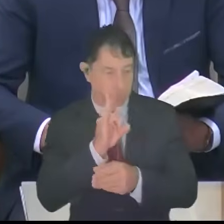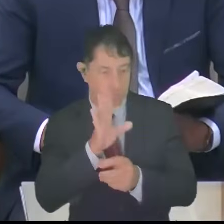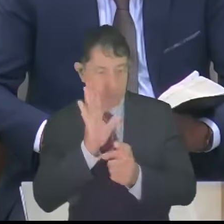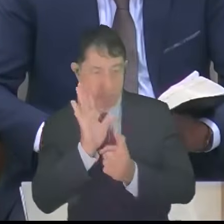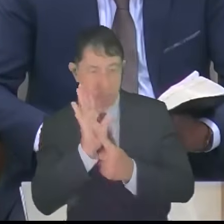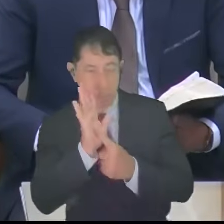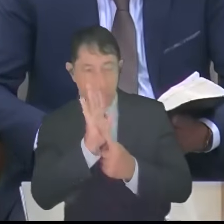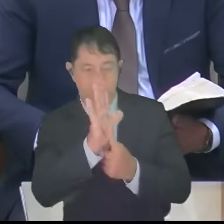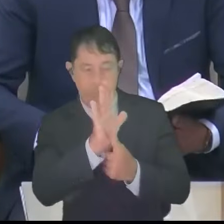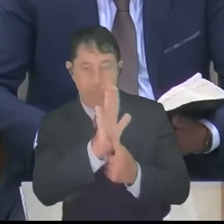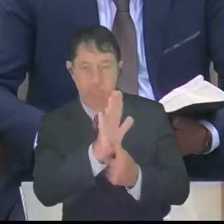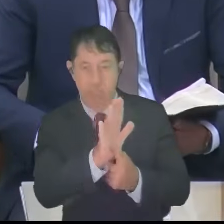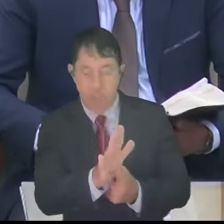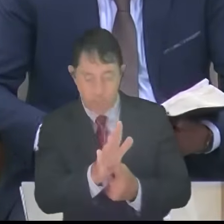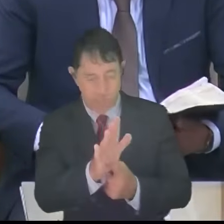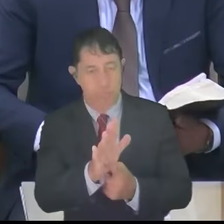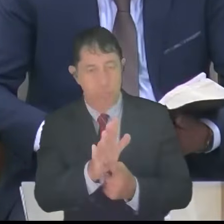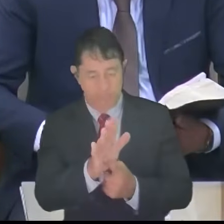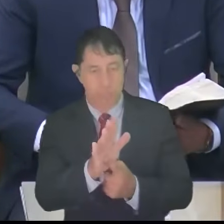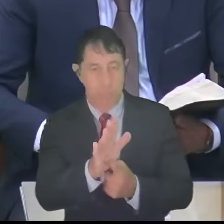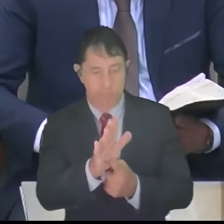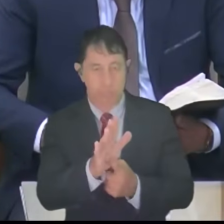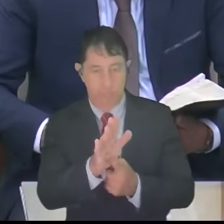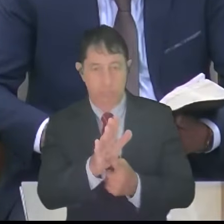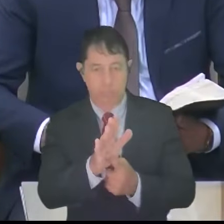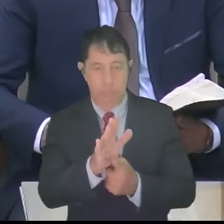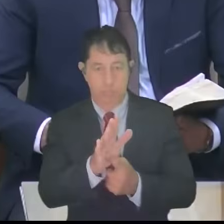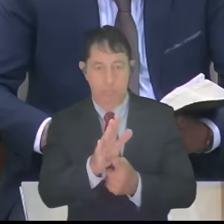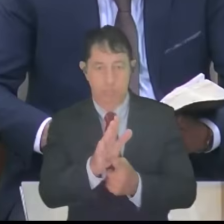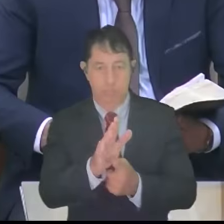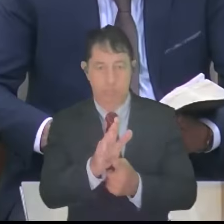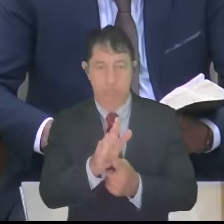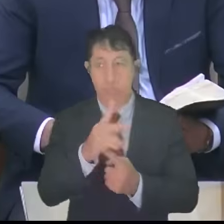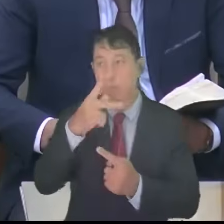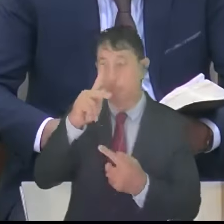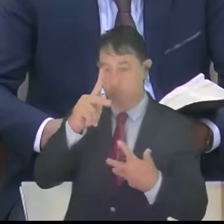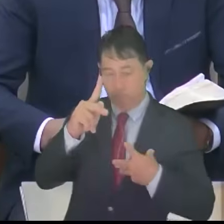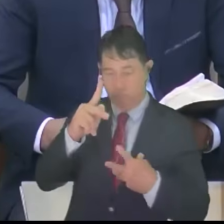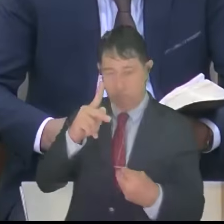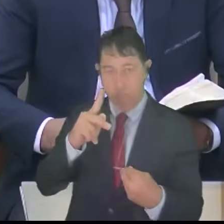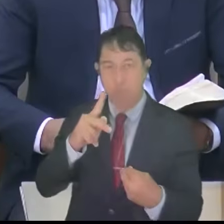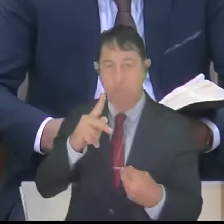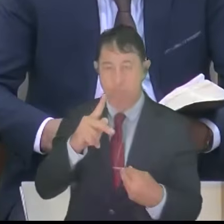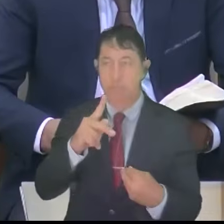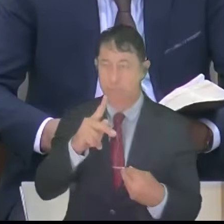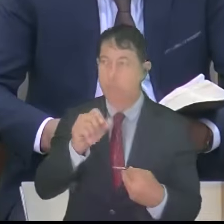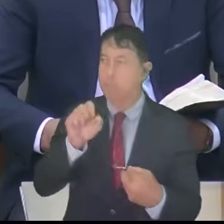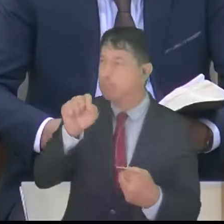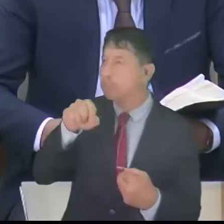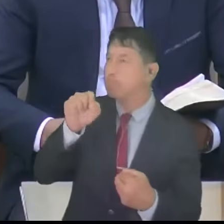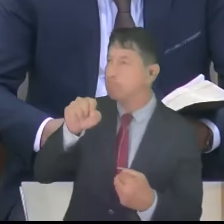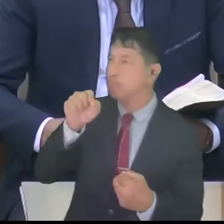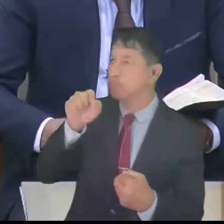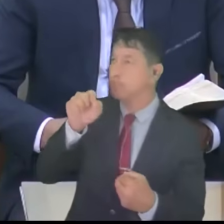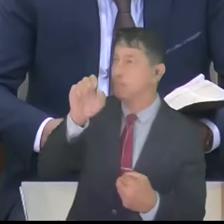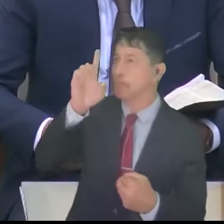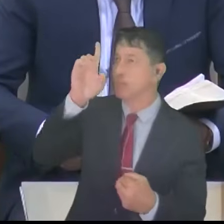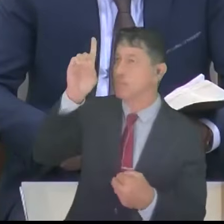as revelaste aos pequeninos. Sim, ó Pai, porque assim te